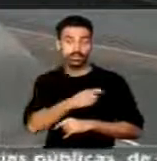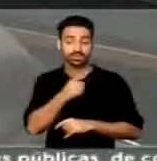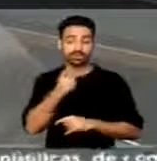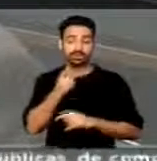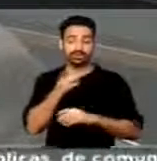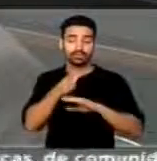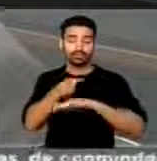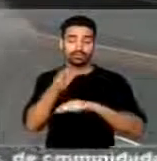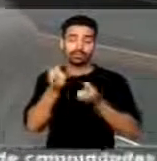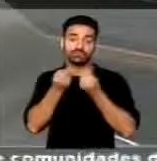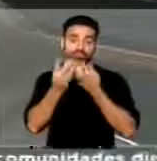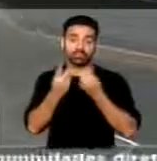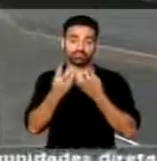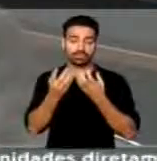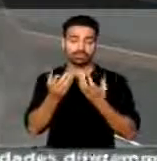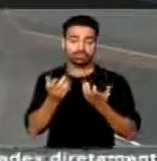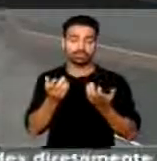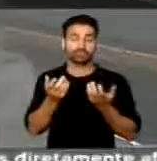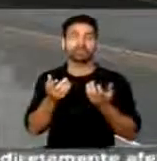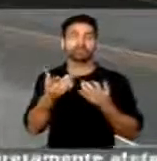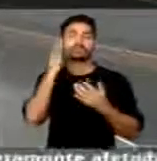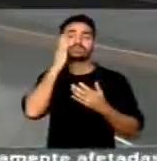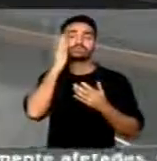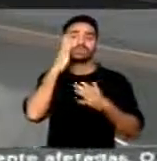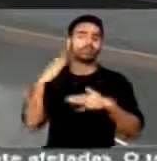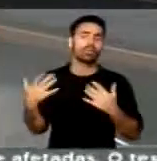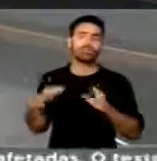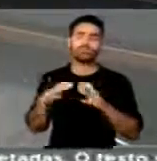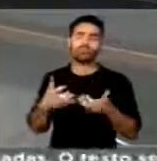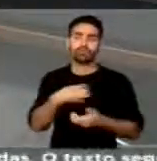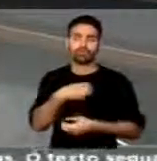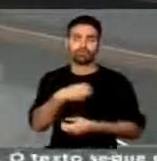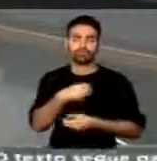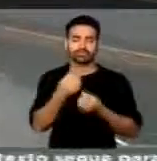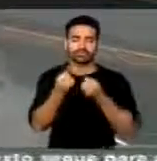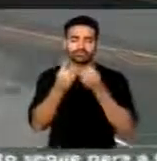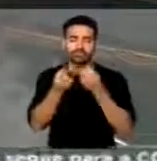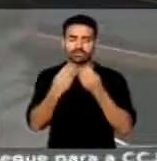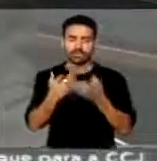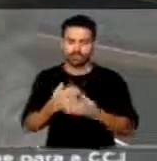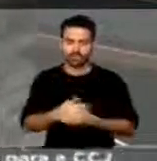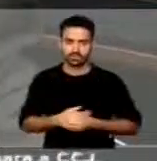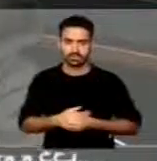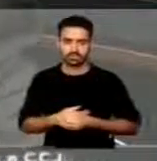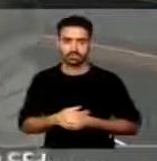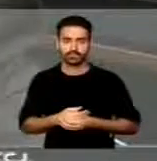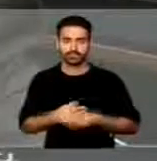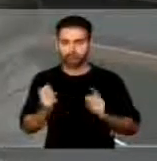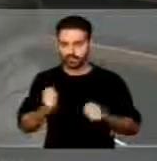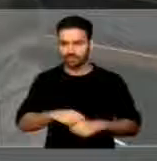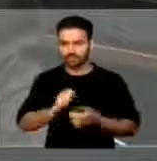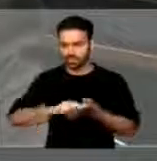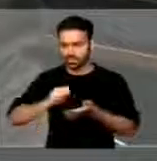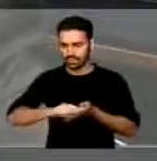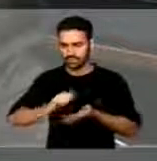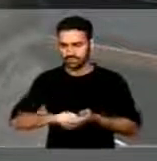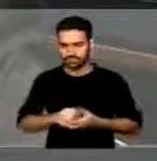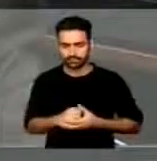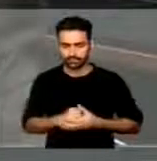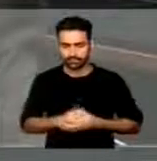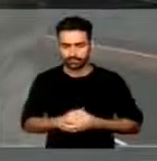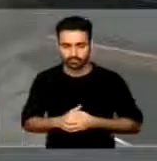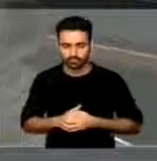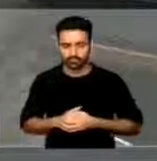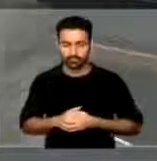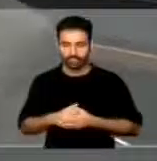da... Eu queria saber que maneiras são essas. Depois você responderia, você poderia anotar, Bruna?